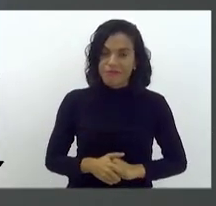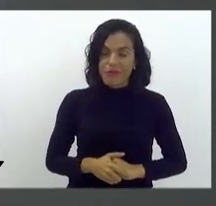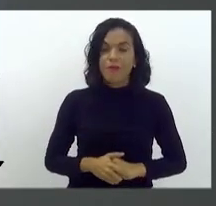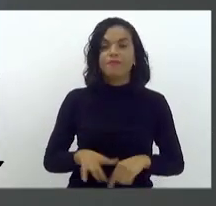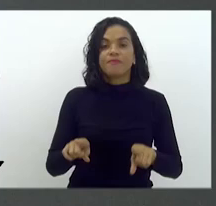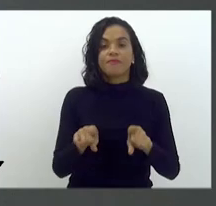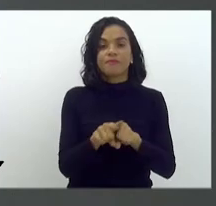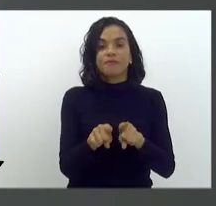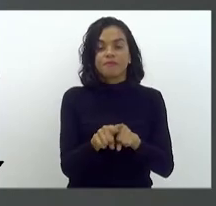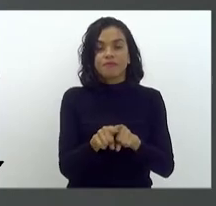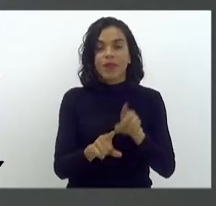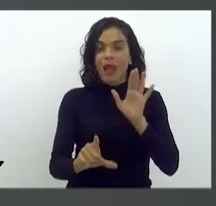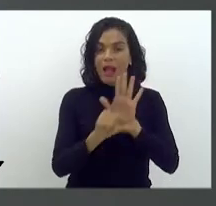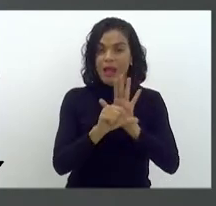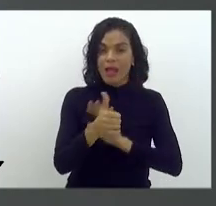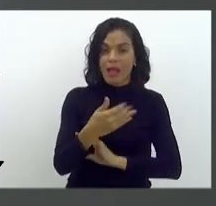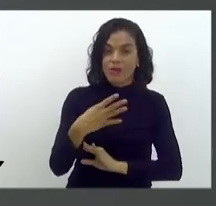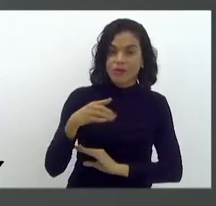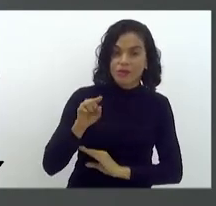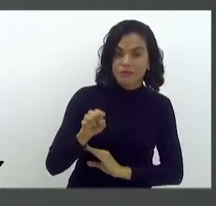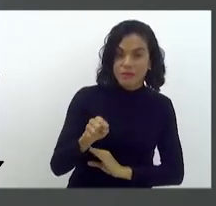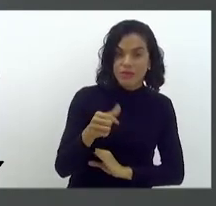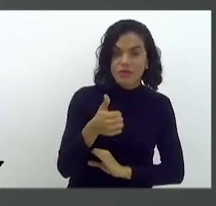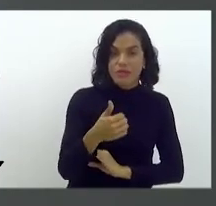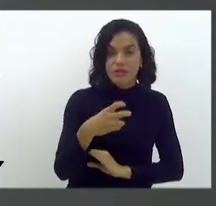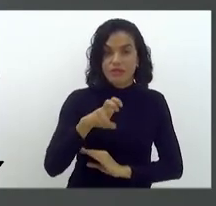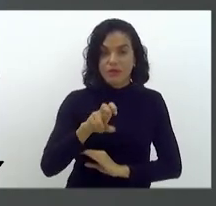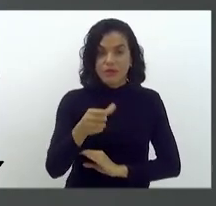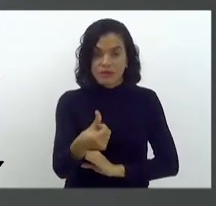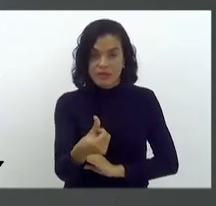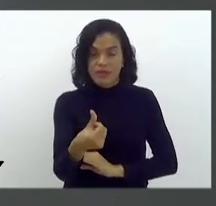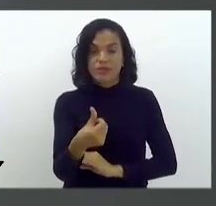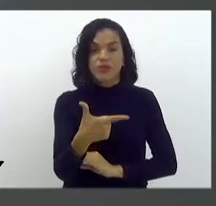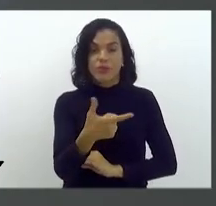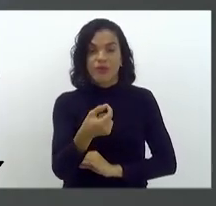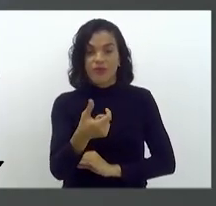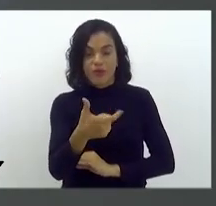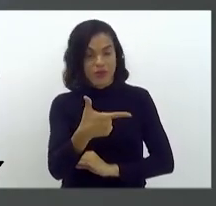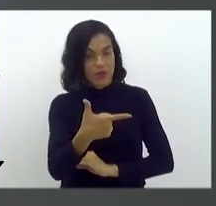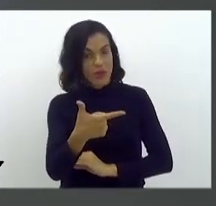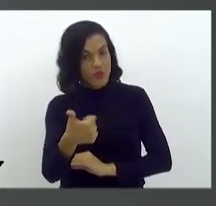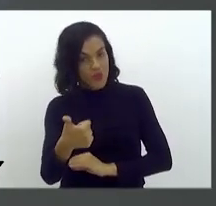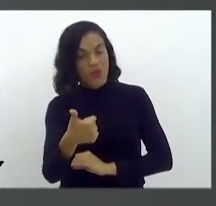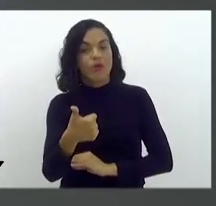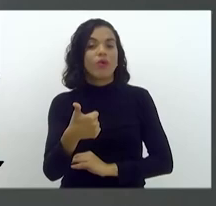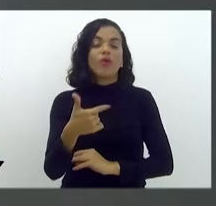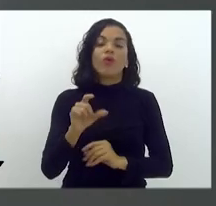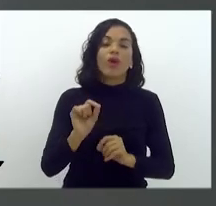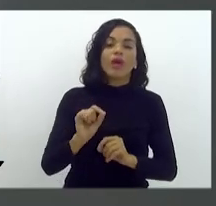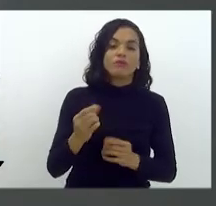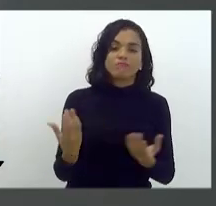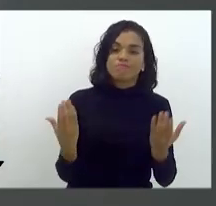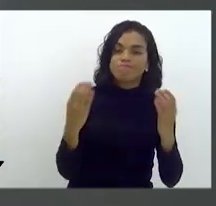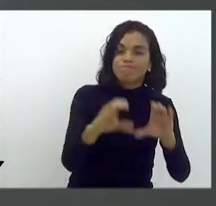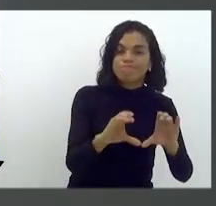a lei 14.155 de 2021 que agrava a pena do crime de invasão